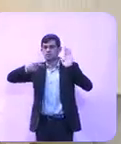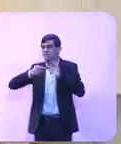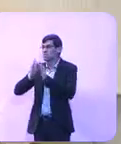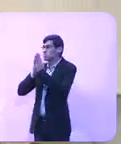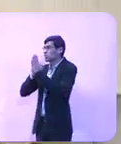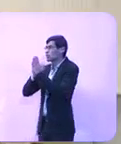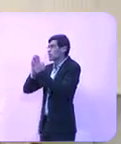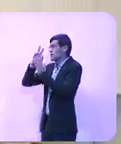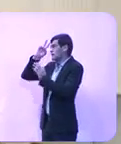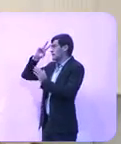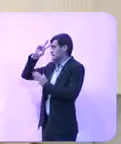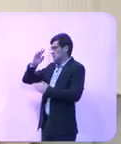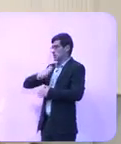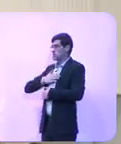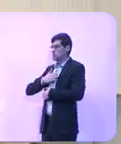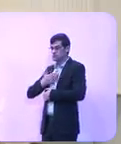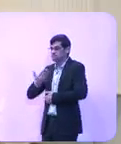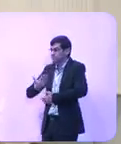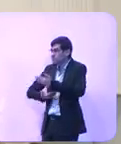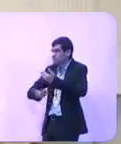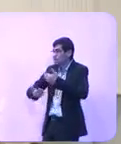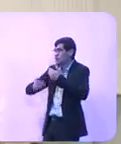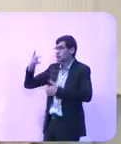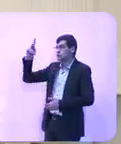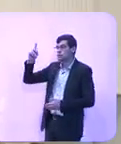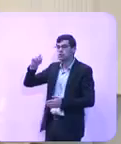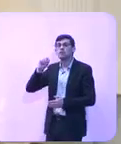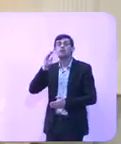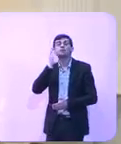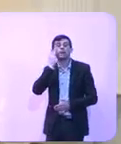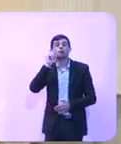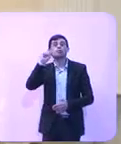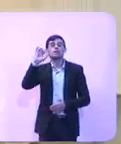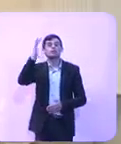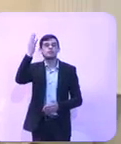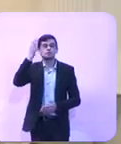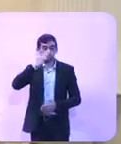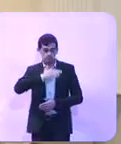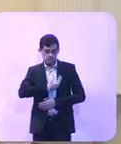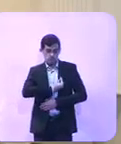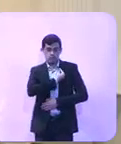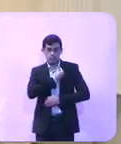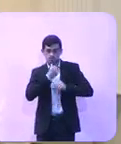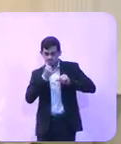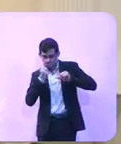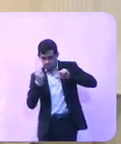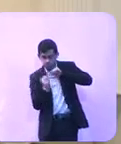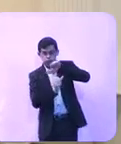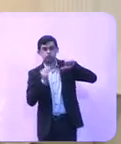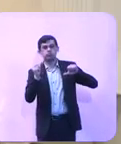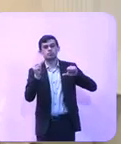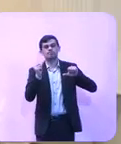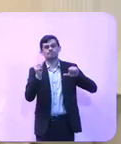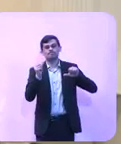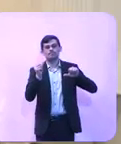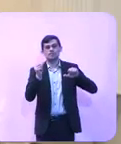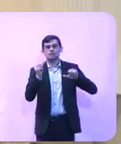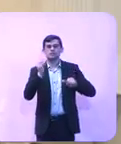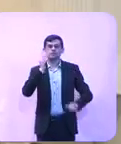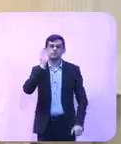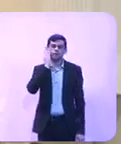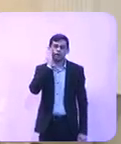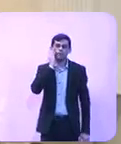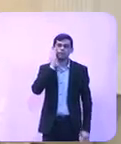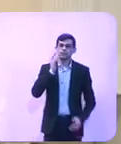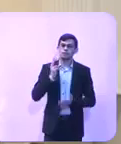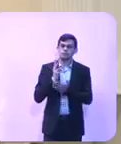servo. E sabe o que acontece? Eu sou transformado. Eu acho que toda vez que a